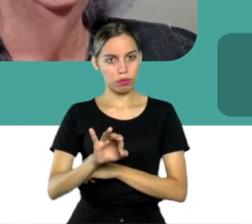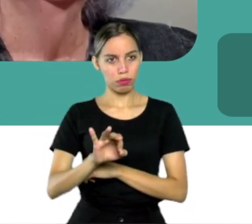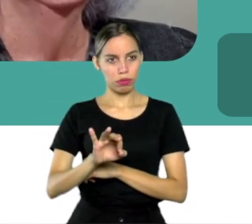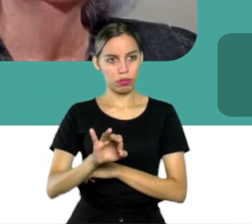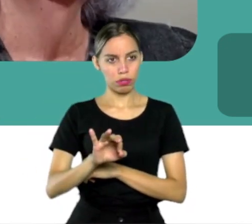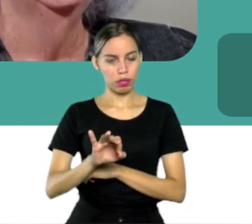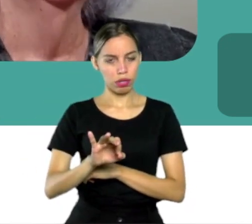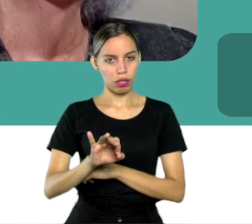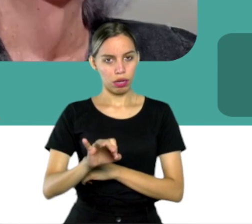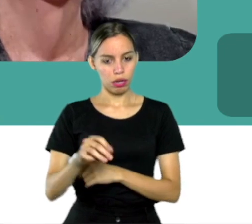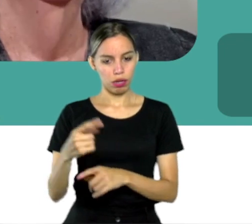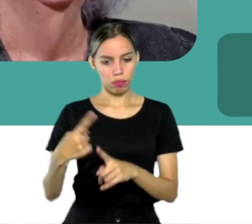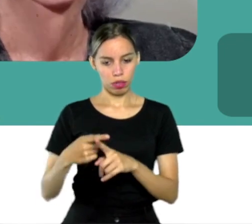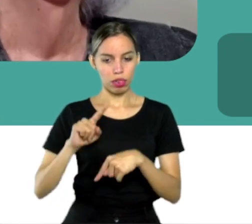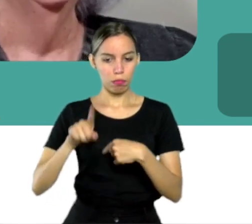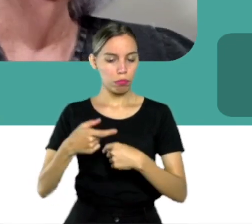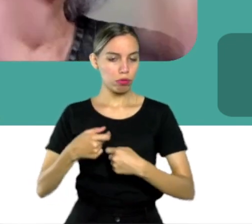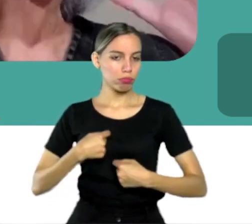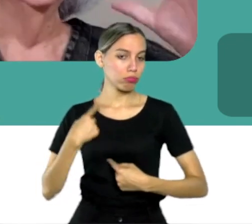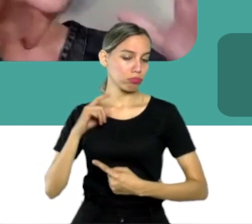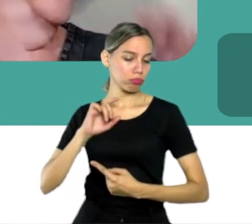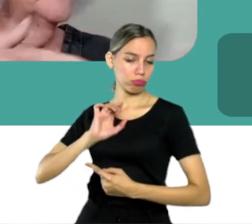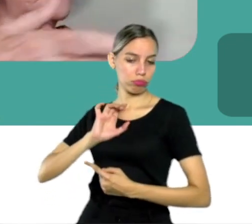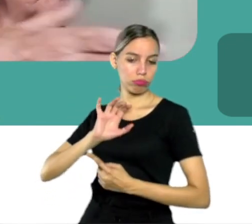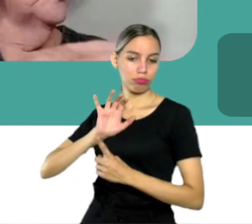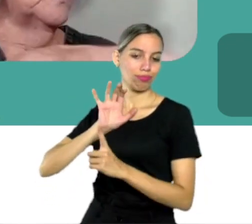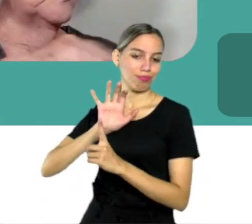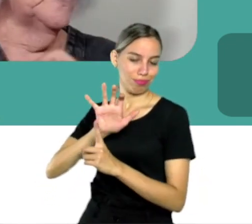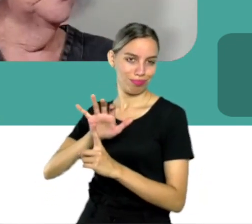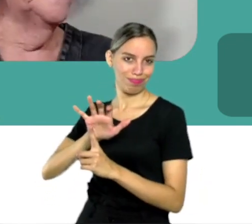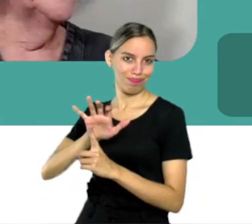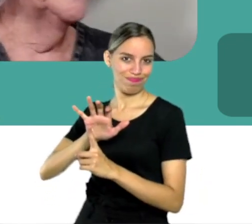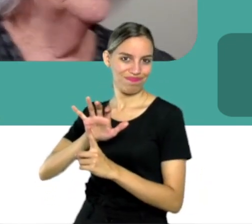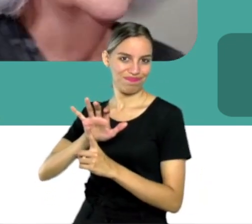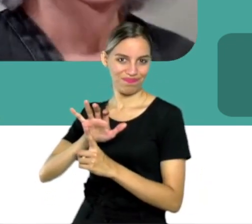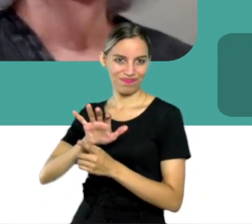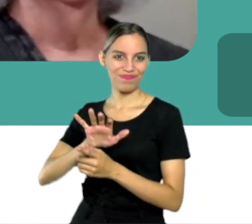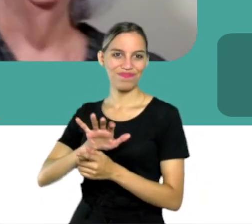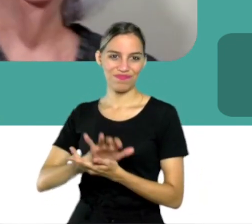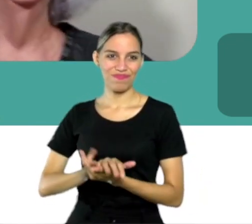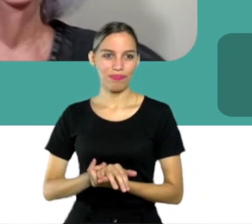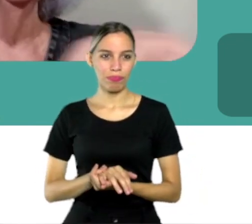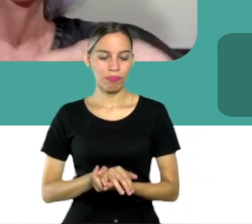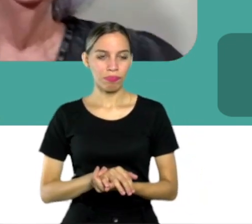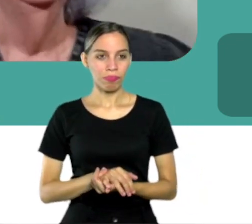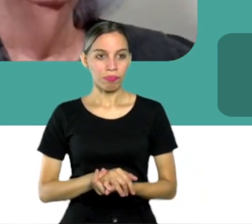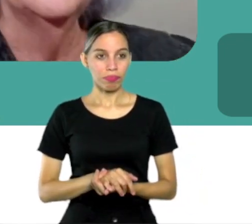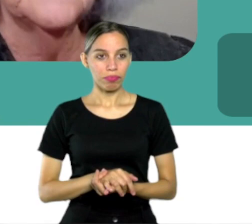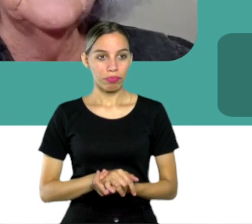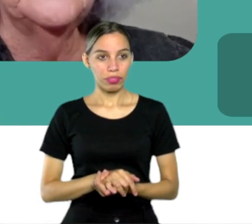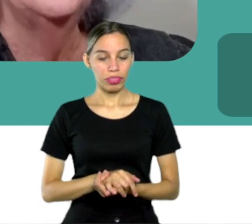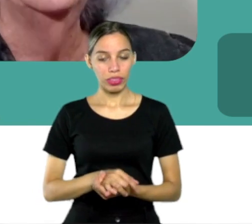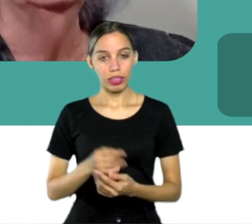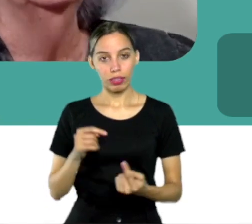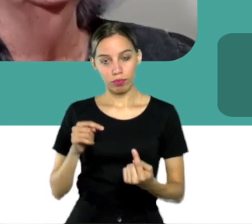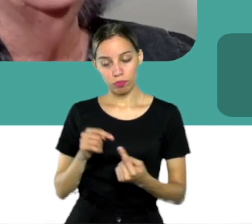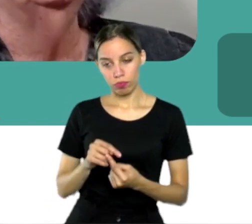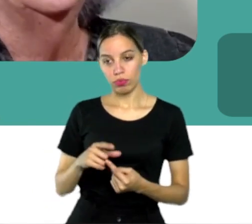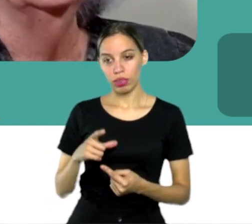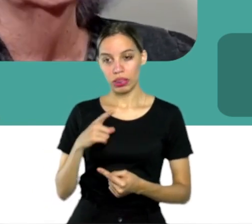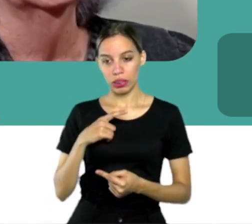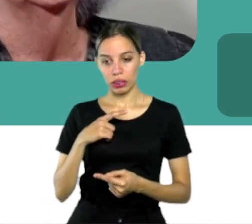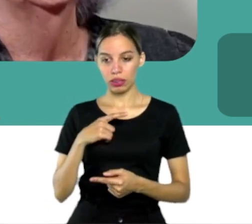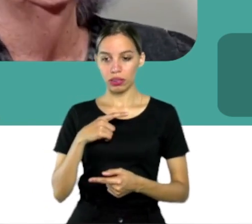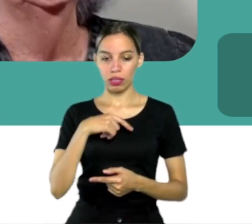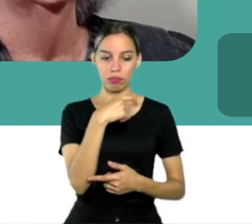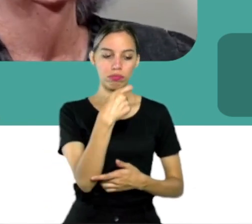resto é transpiração. Porque aí vem aquela ideia, foi o que aconteceu com esse livro com a Marlete, mas tem que haver um